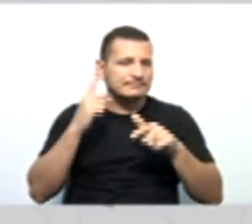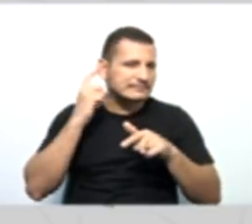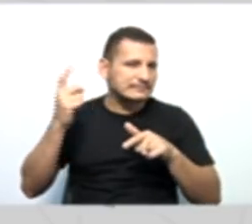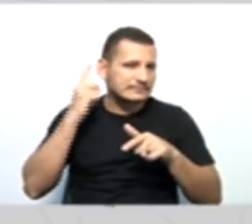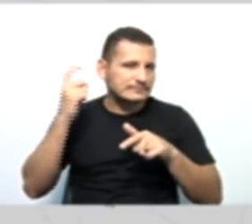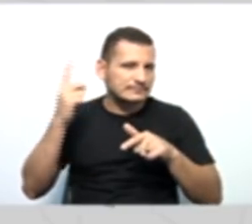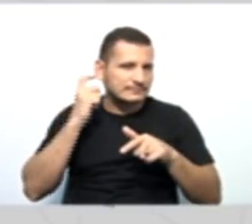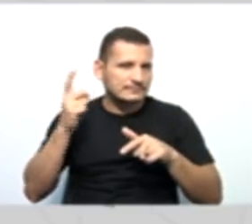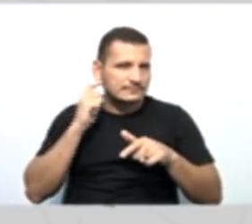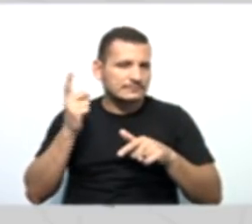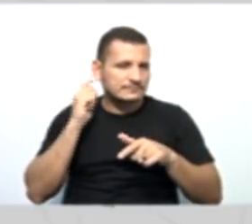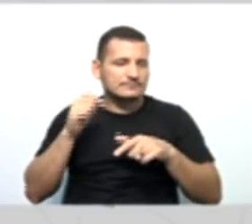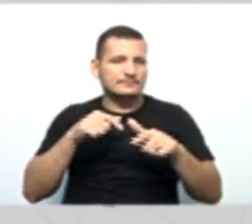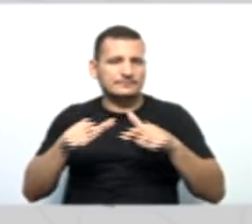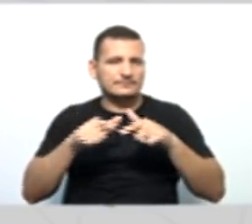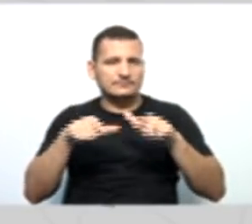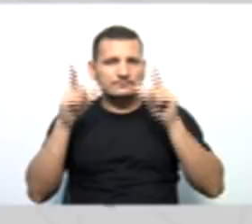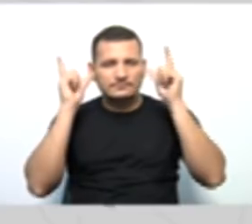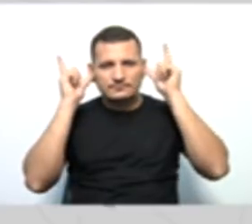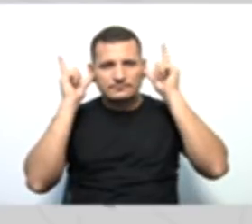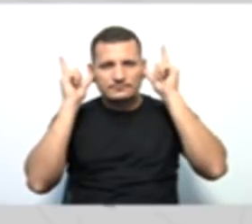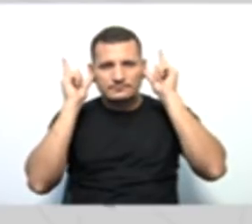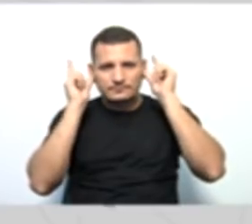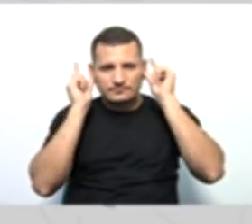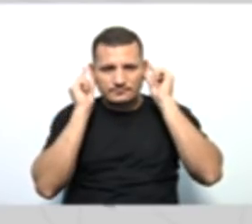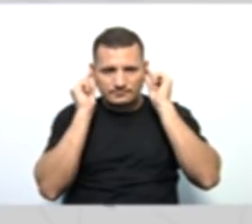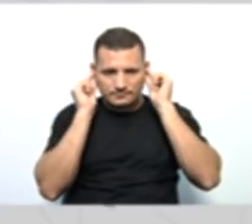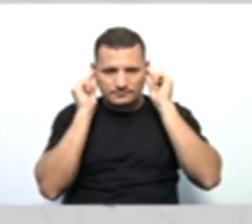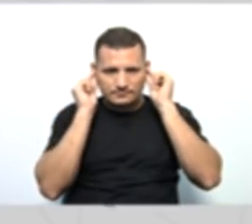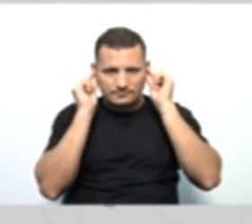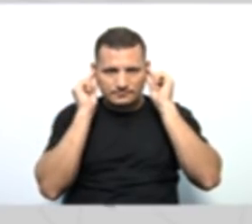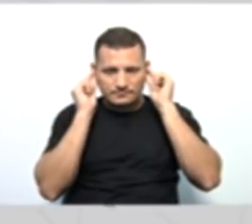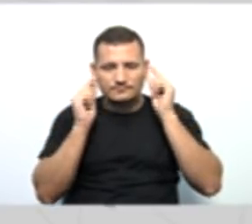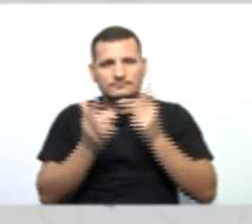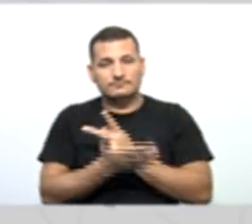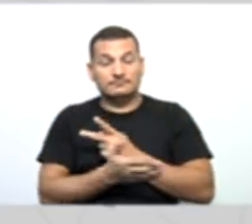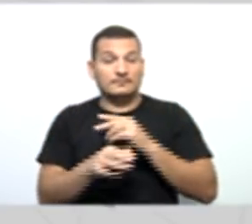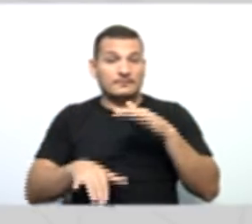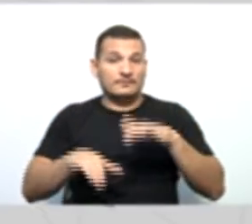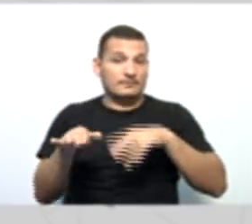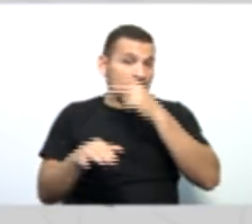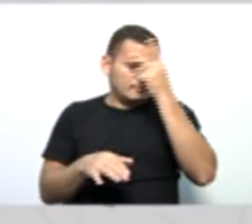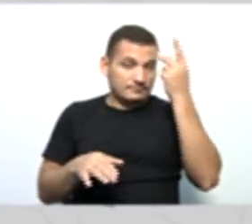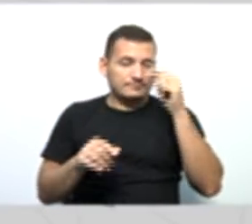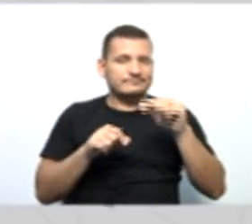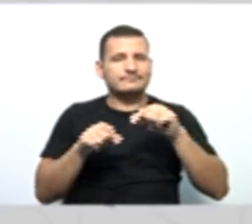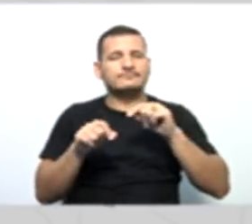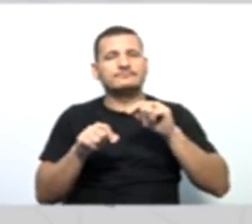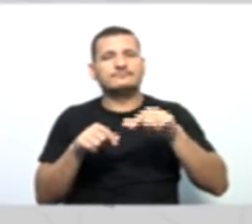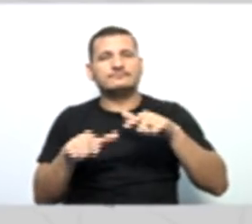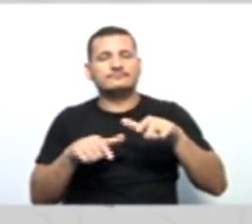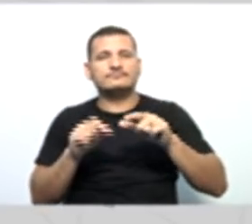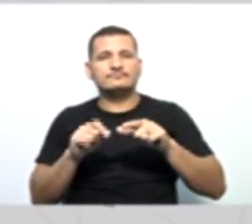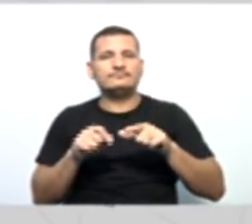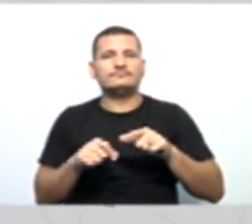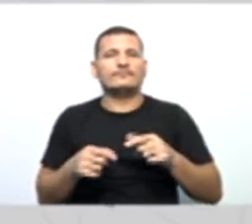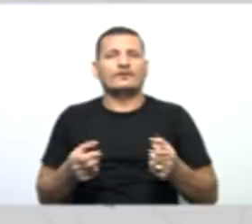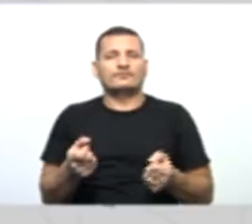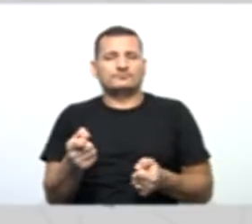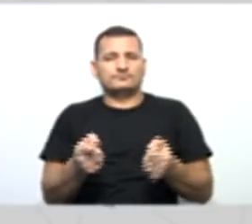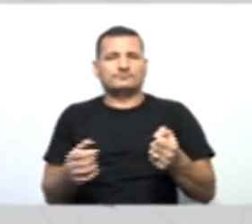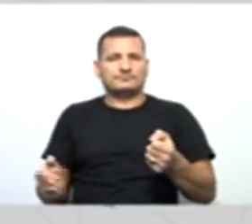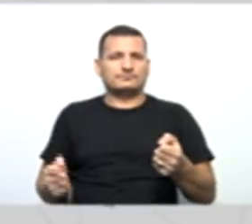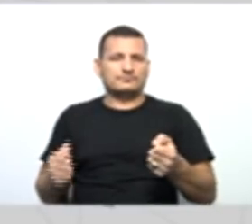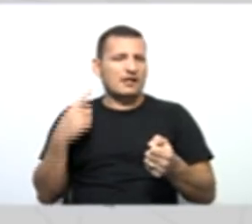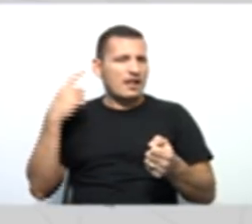exposição contínua a níveis elevados de ruídos. Às vezes a pessoa que está trabalhando numa máquina, num trator, não está usando